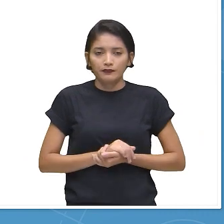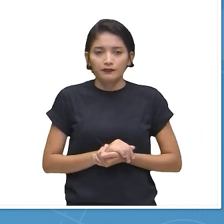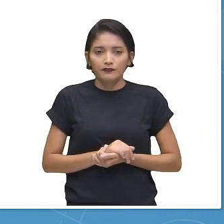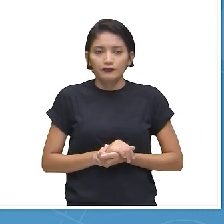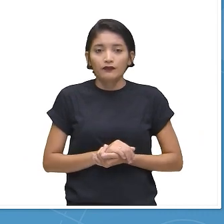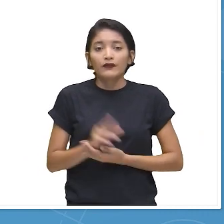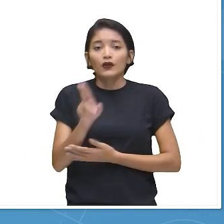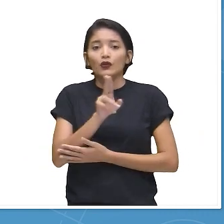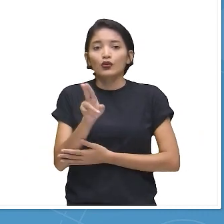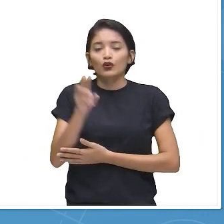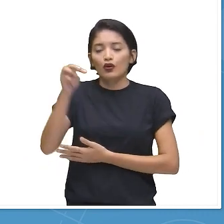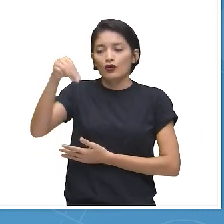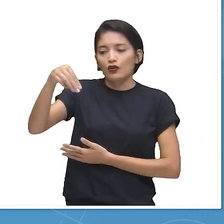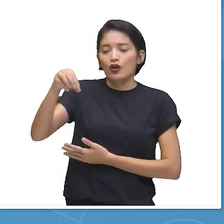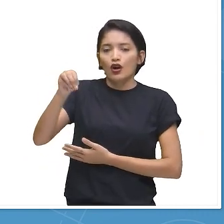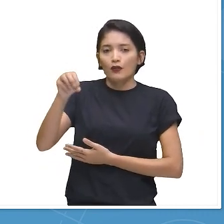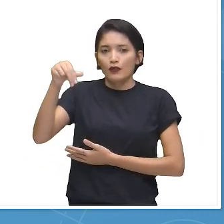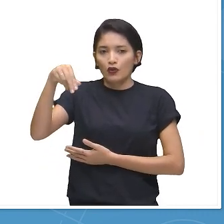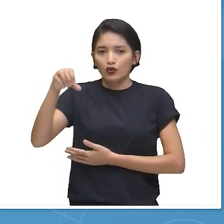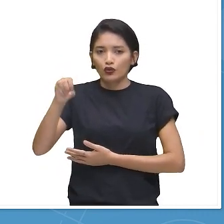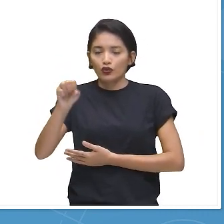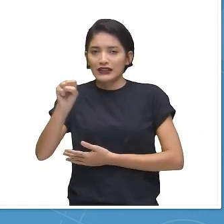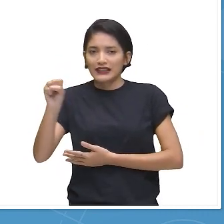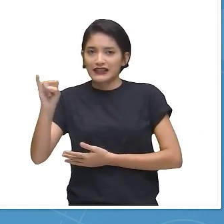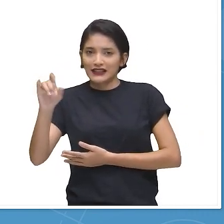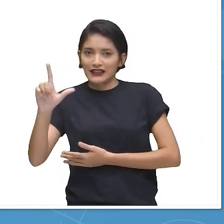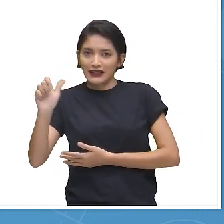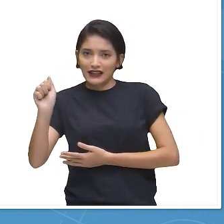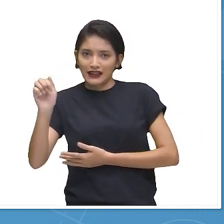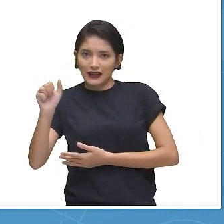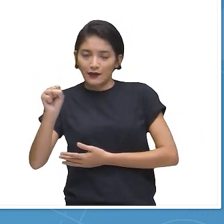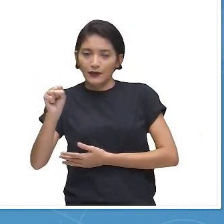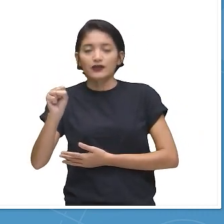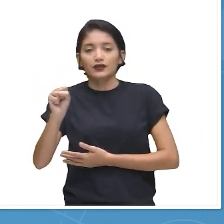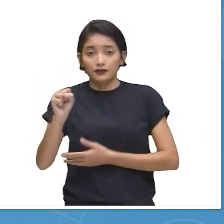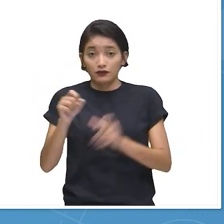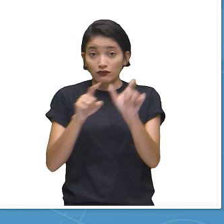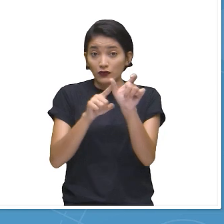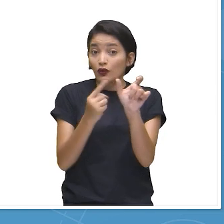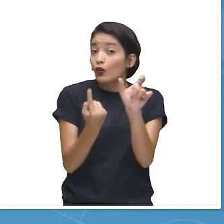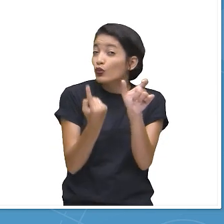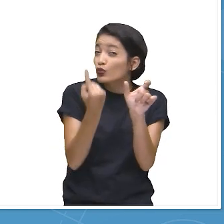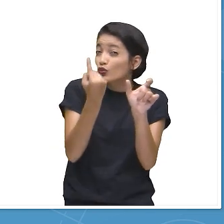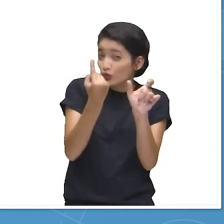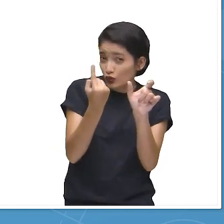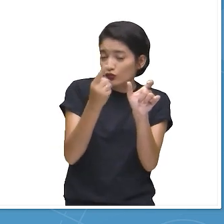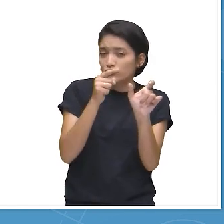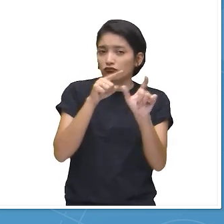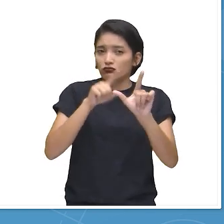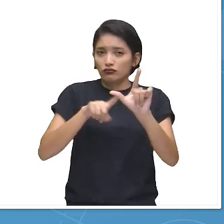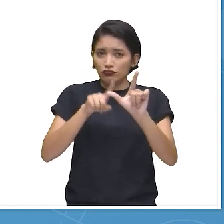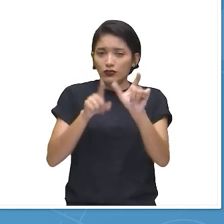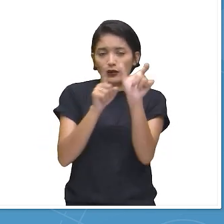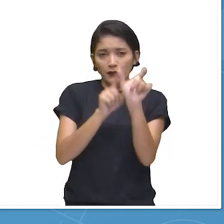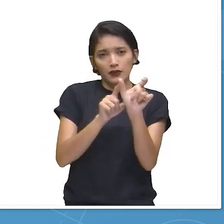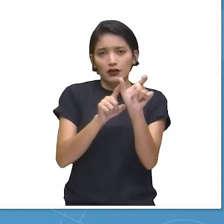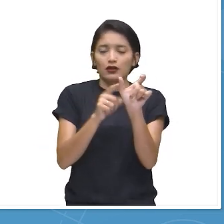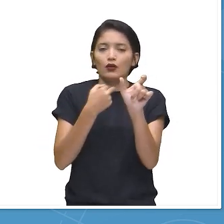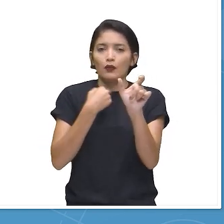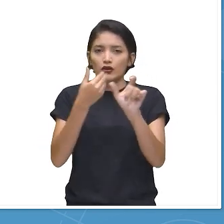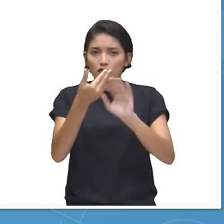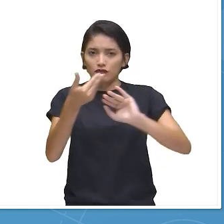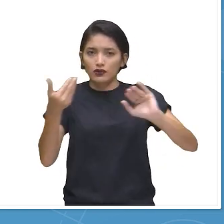ela é chamada de monossílaba, certo? Então, a palavra constituída com apenas uma sílaba, ela é chamada